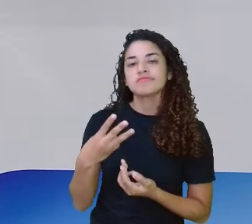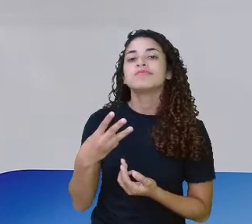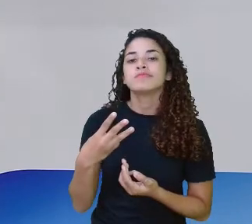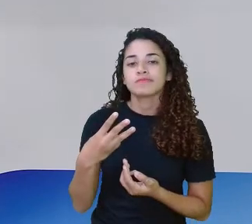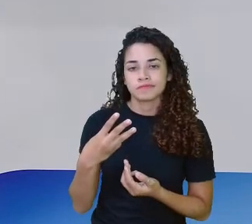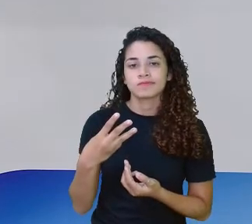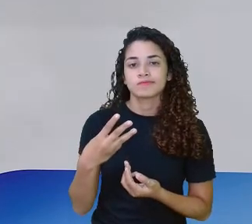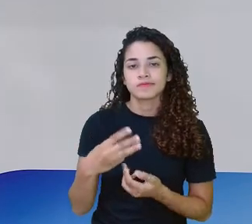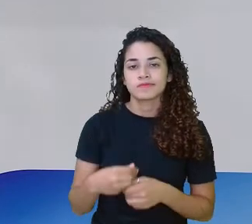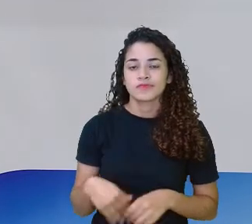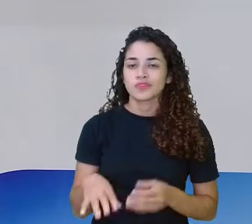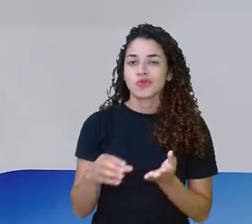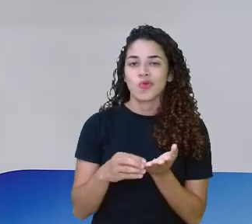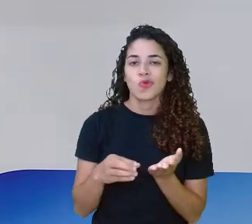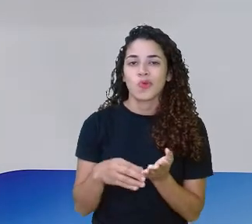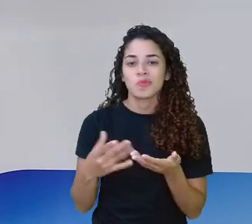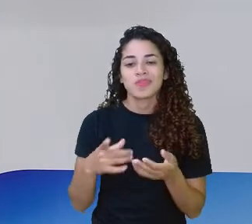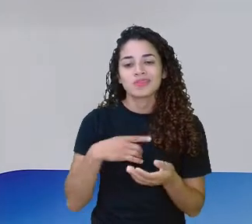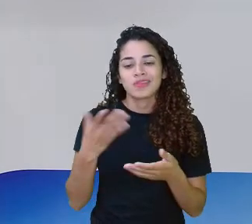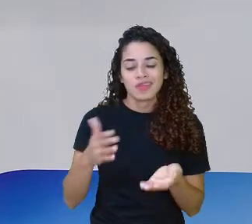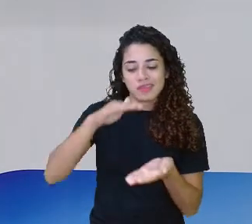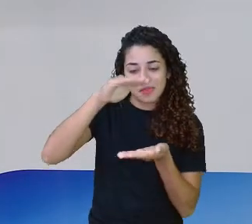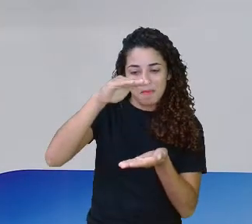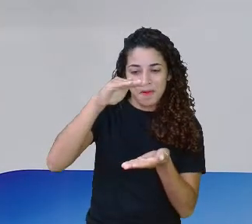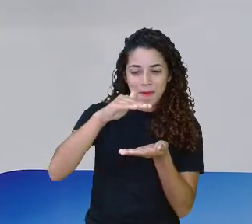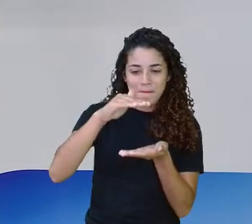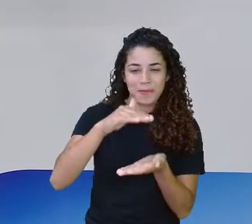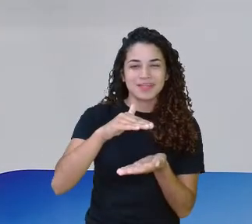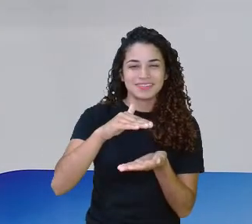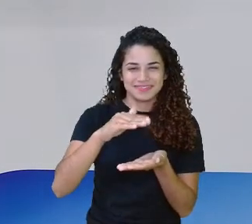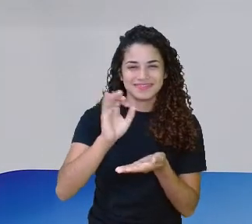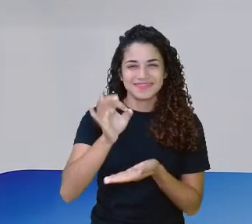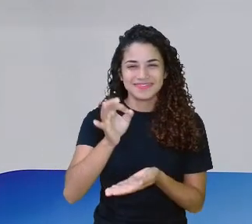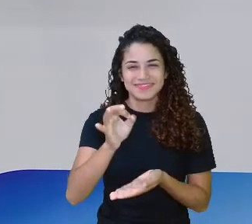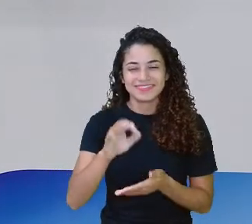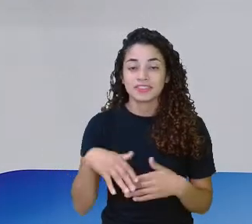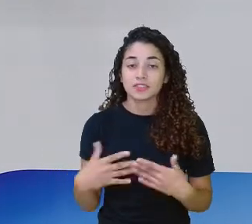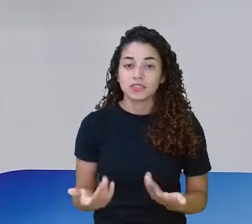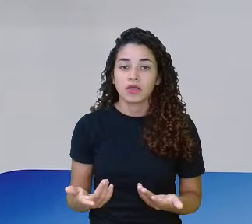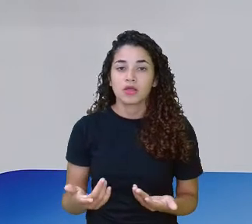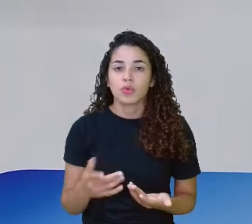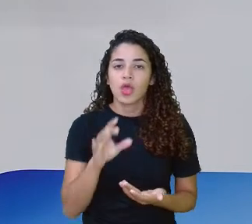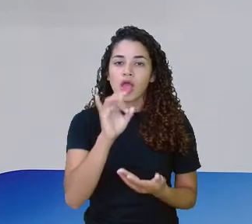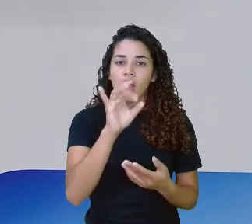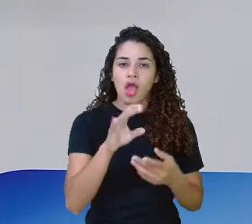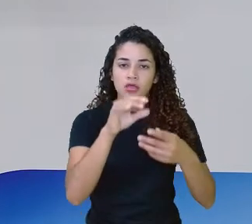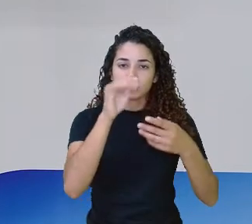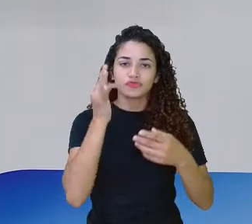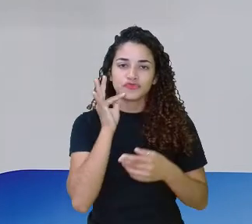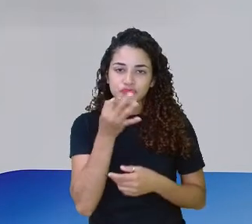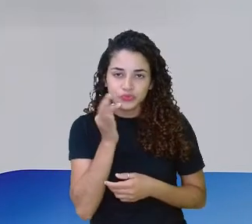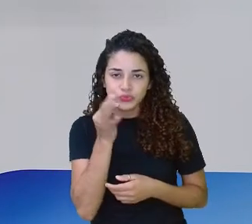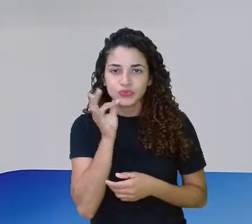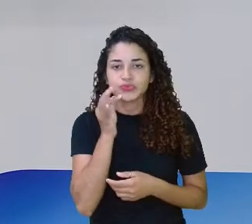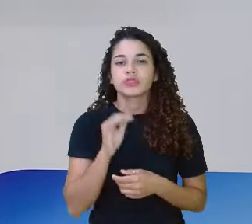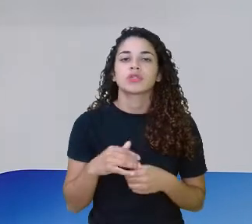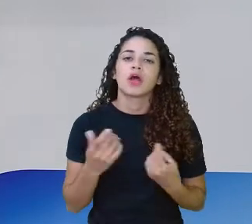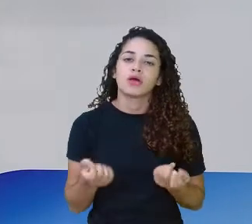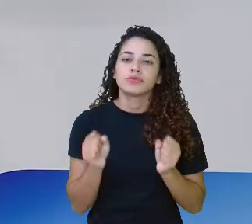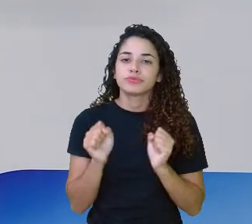e grande. Não são três tamanhos de copos diferentes? Então, em cada fruta eu